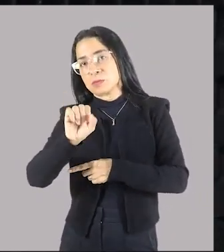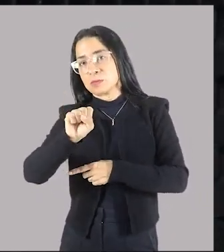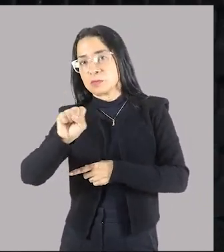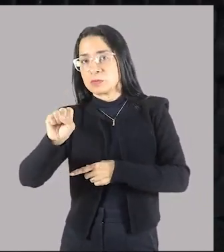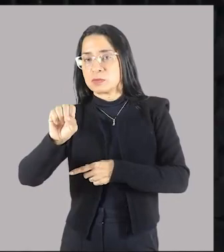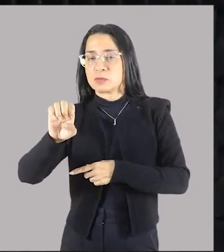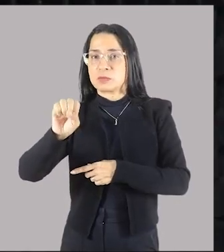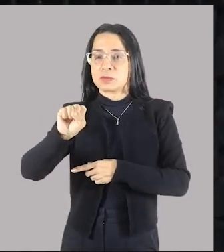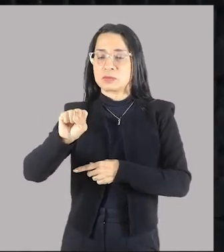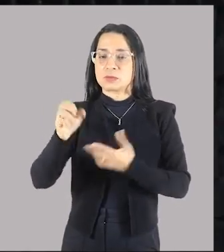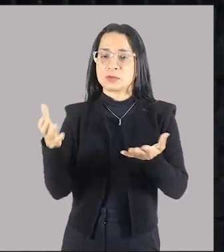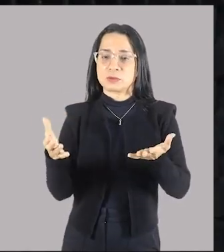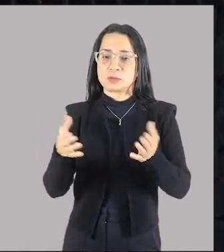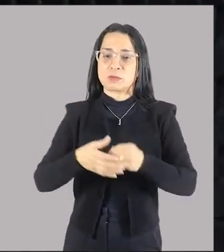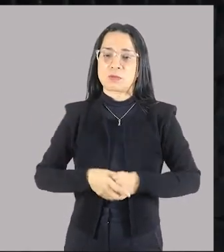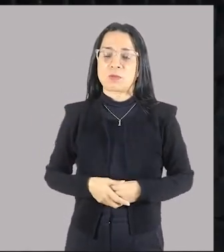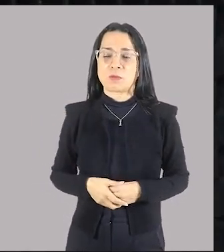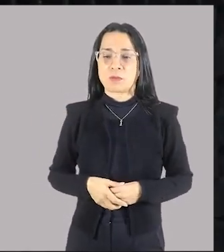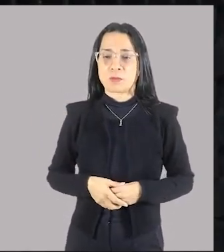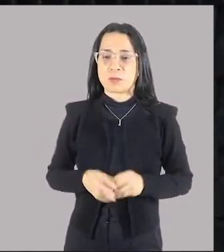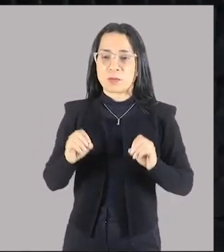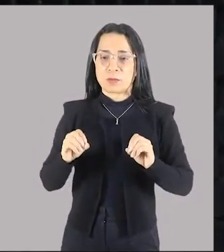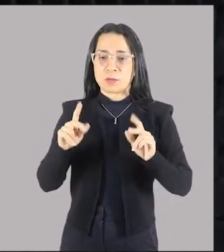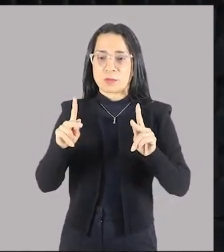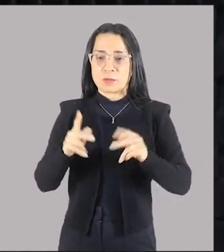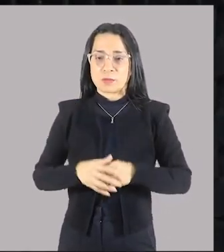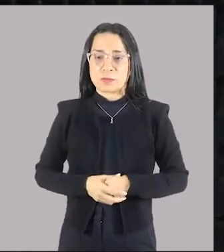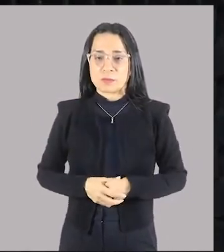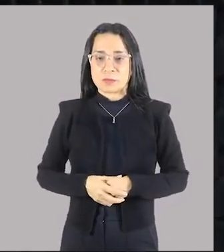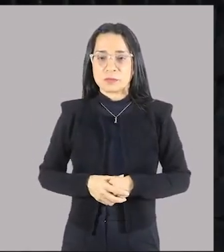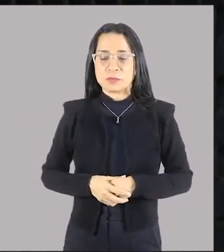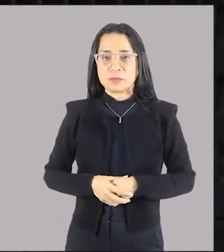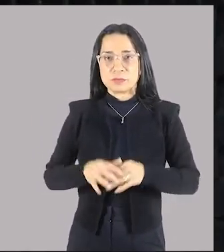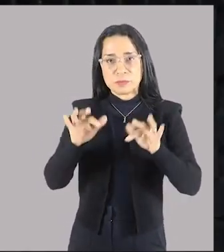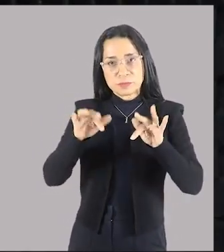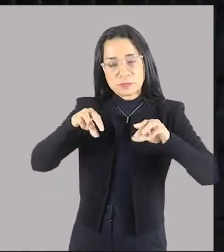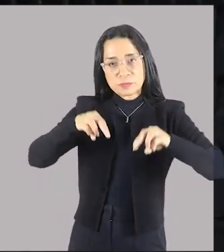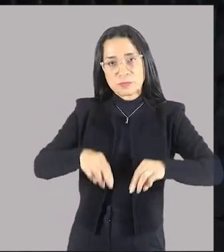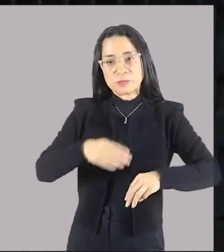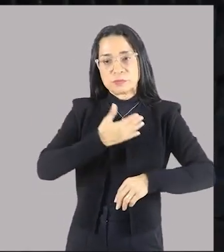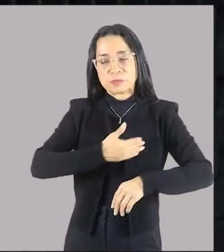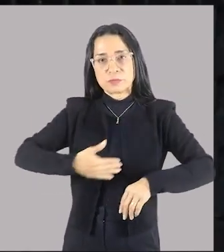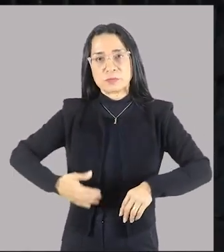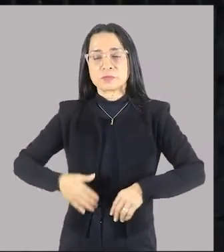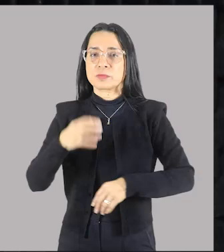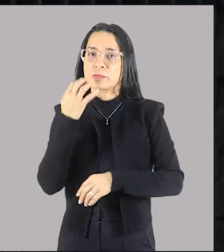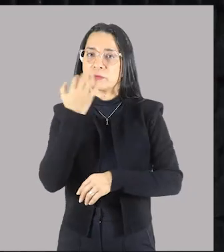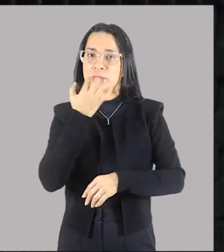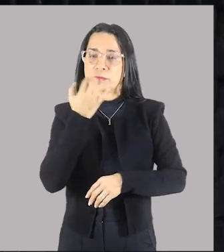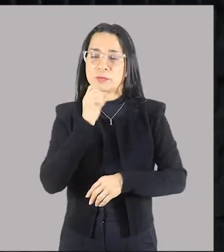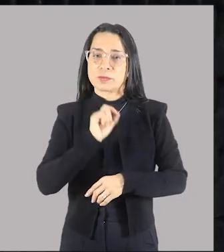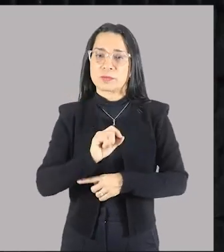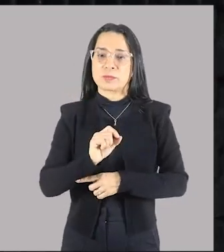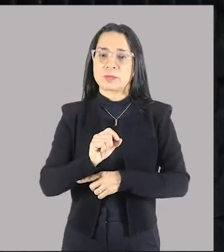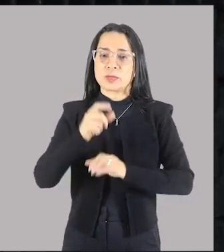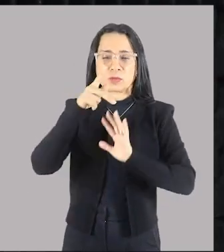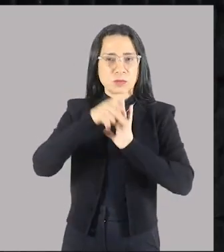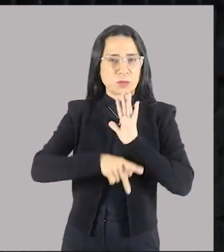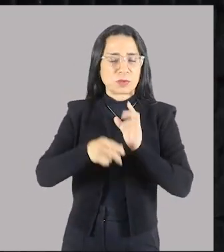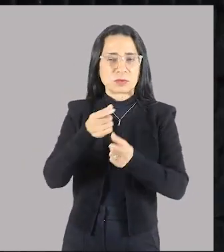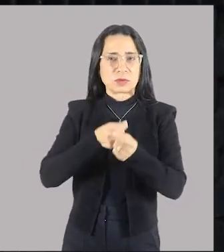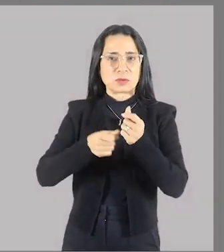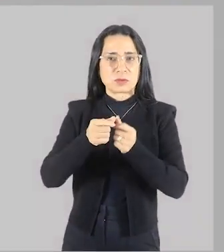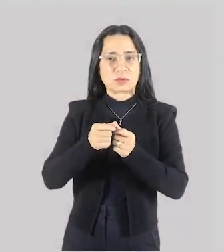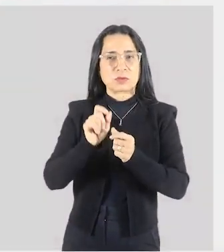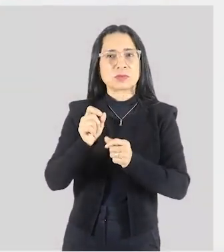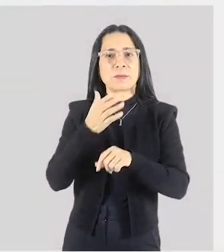cidadã. Ok? No final do governo Sarney, o Sarney, os planos econômicos que ele havia colocado em prática, o Plano